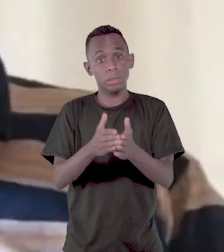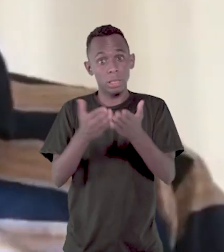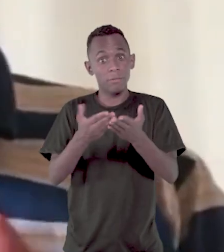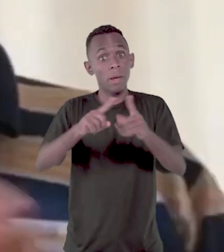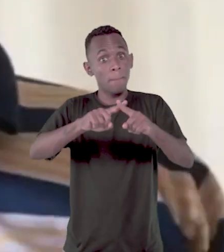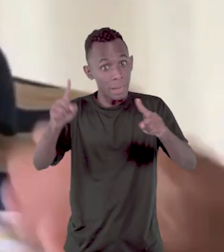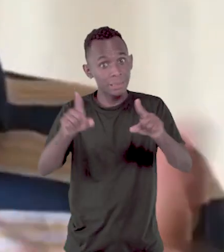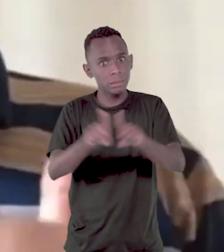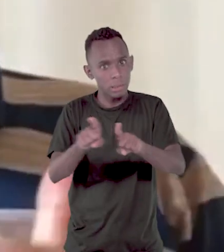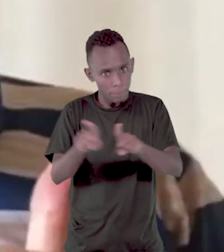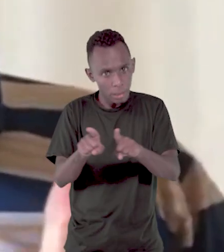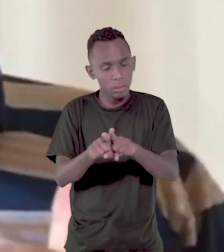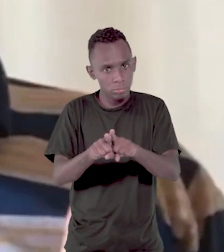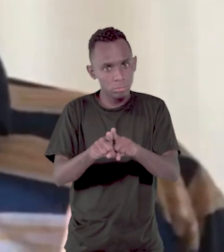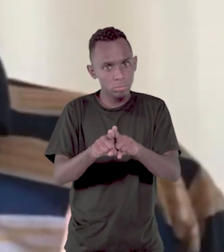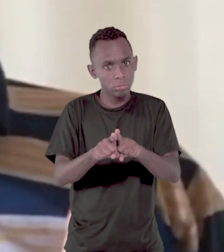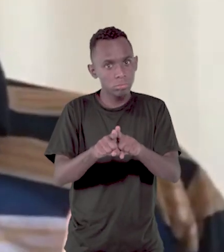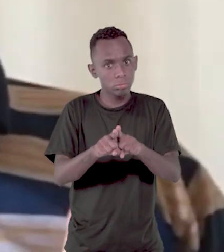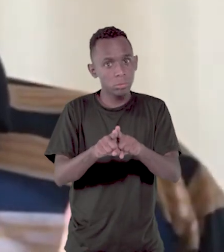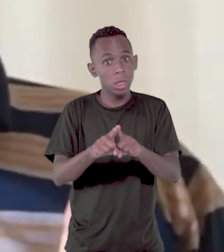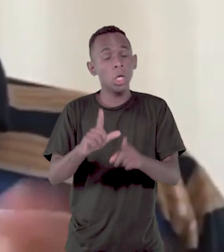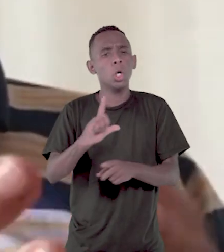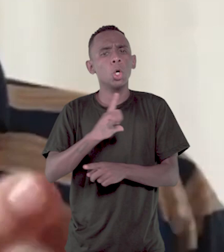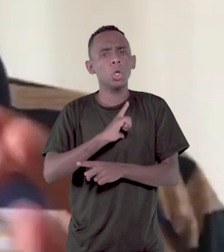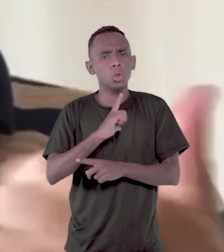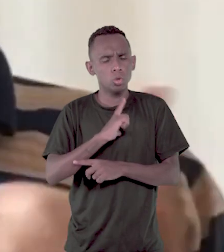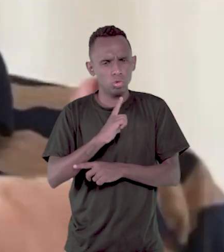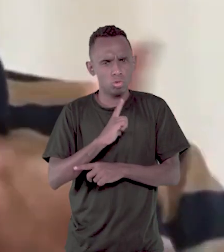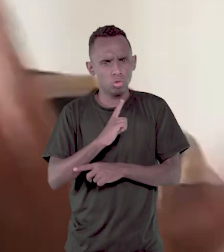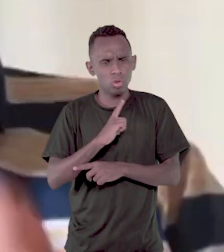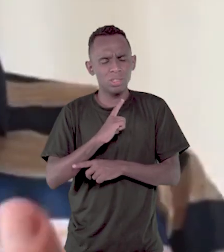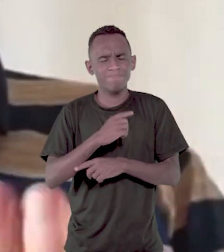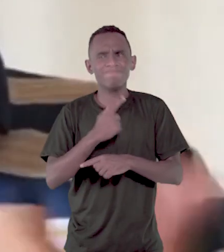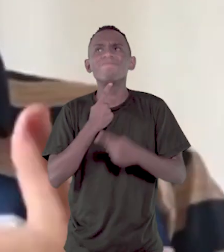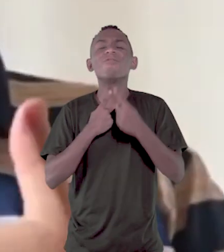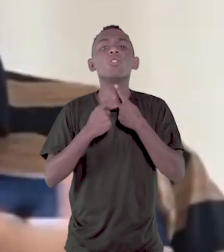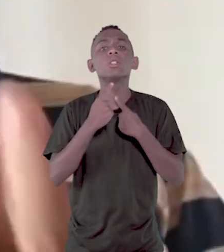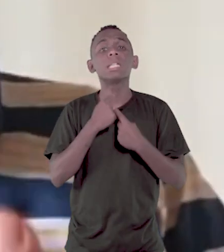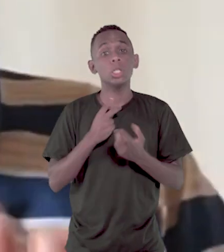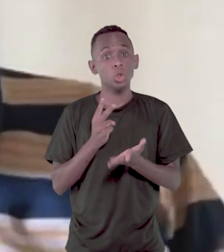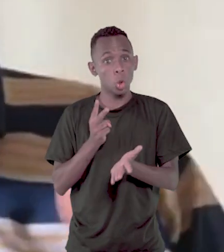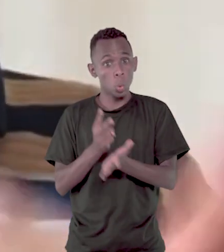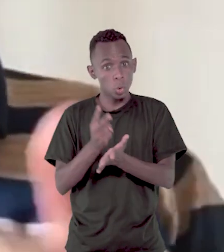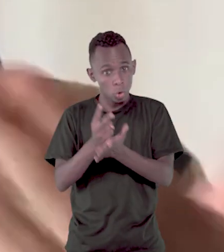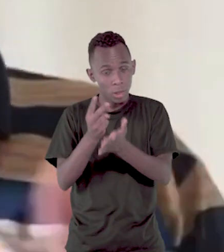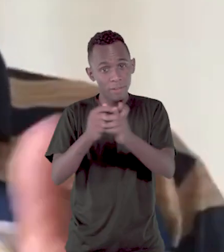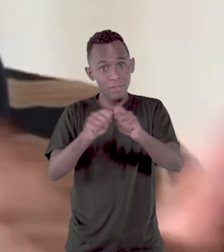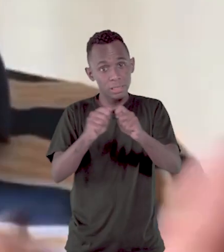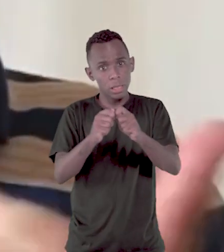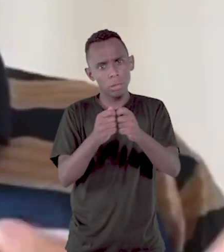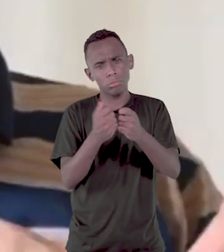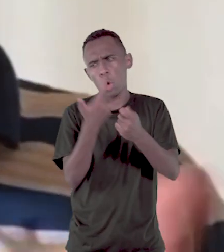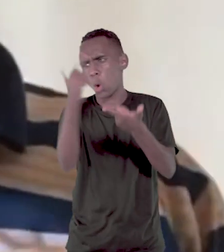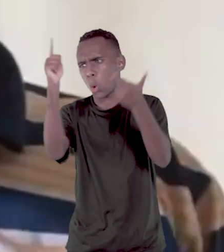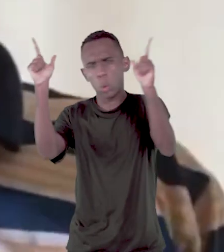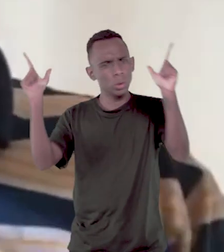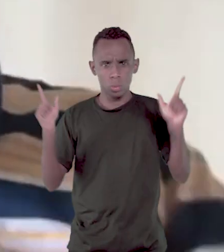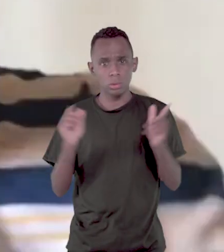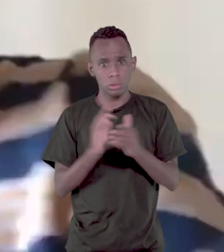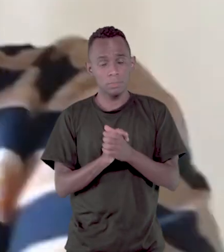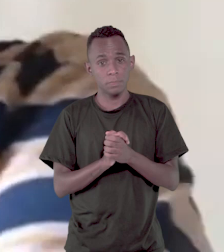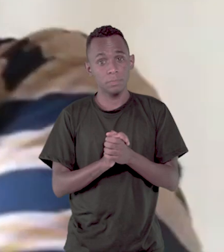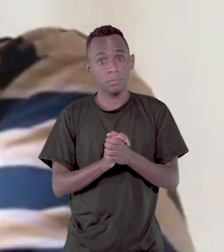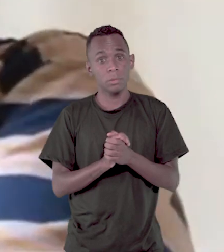esses 2 livros. Mas, ao mesmo tempo, eu tinha uma necessidade muito grande de continuar fazendo outras